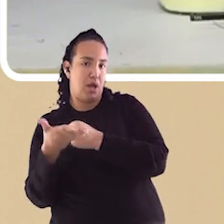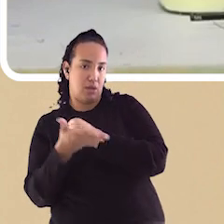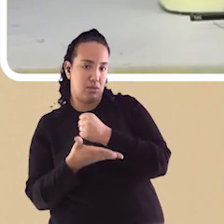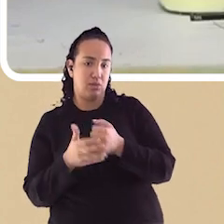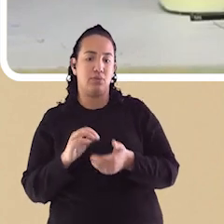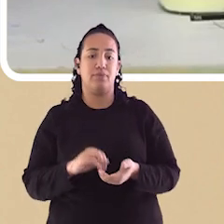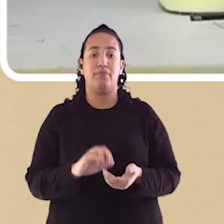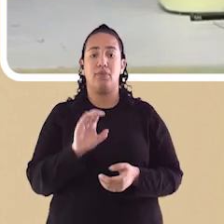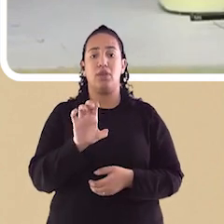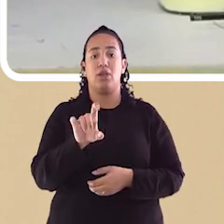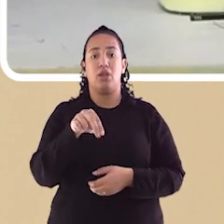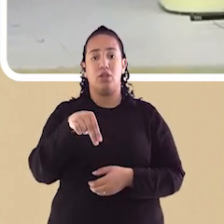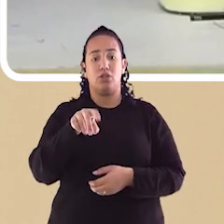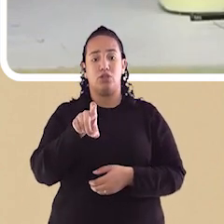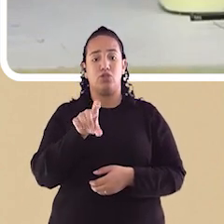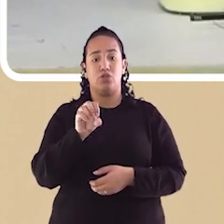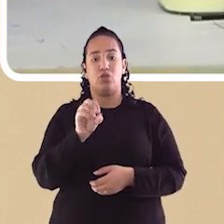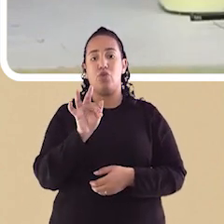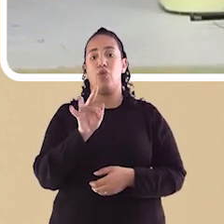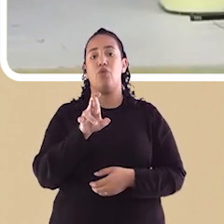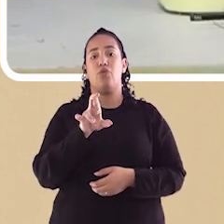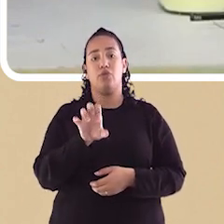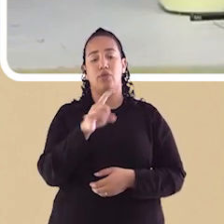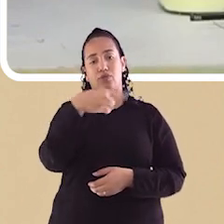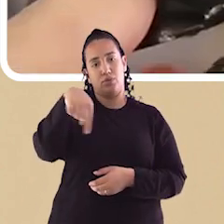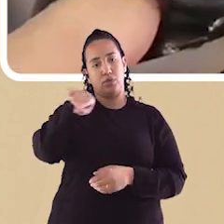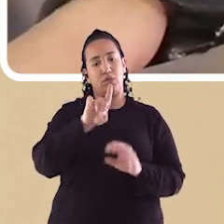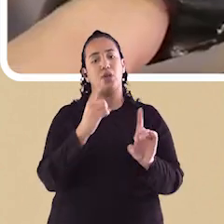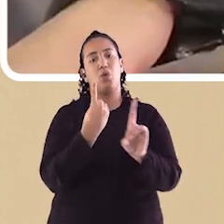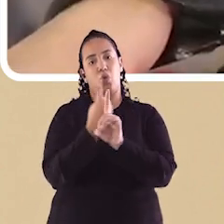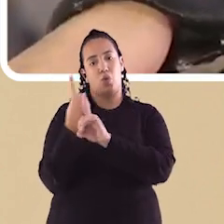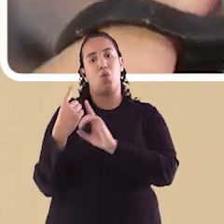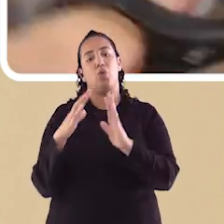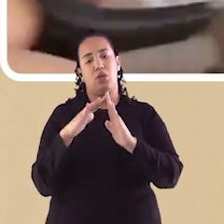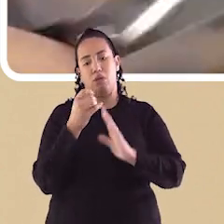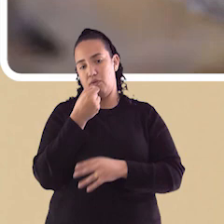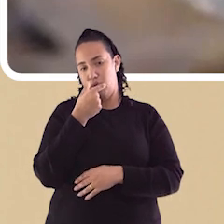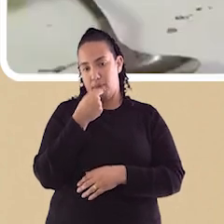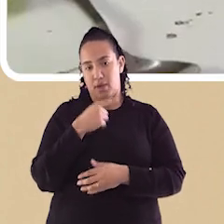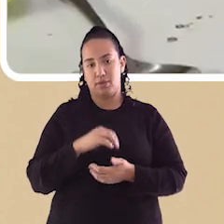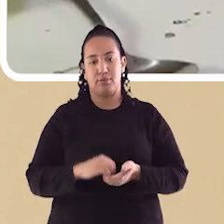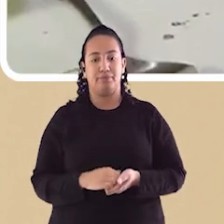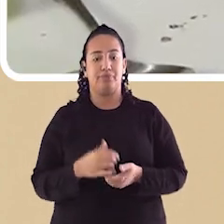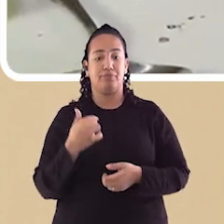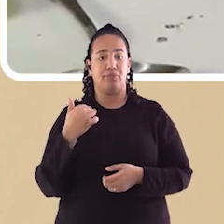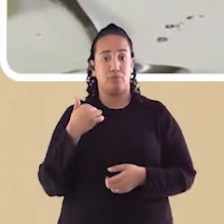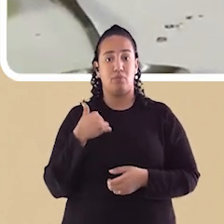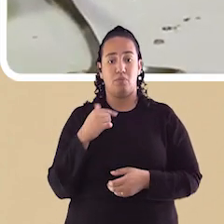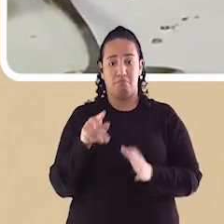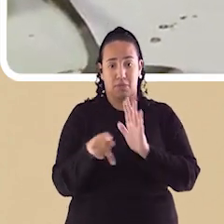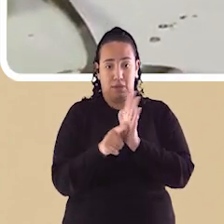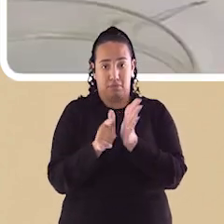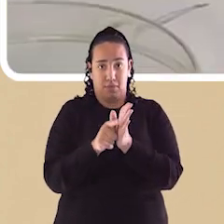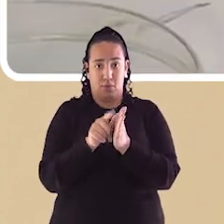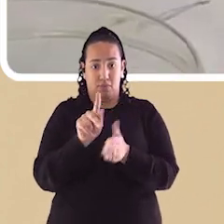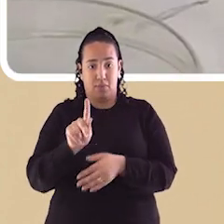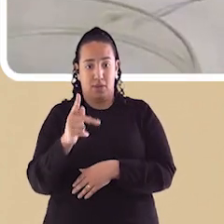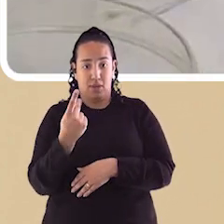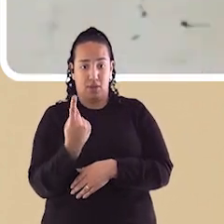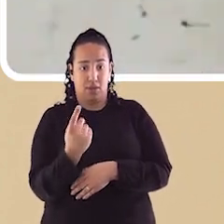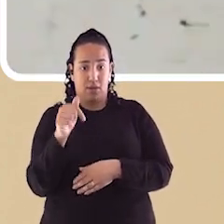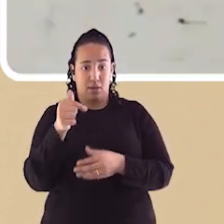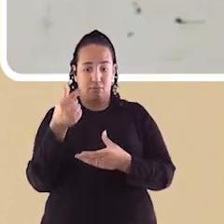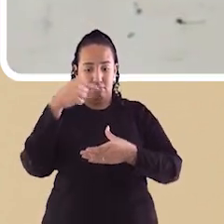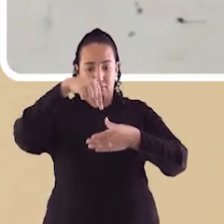experiência e o enxofre você encontra em qualquer farmácia. Eu vou prender o papel indicador de pH aqui dentro do pote e